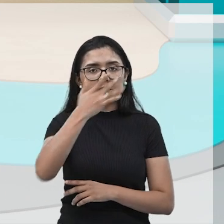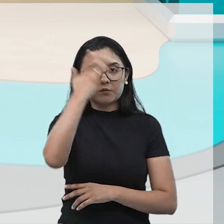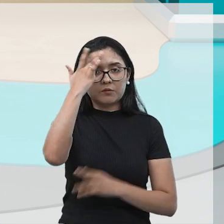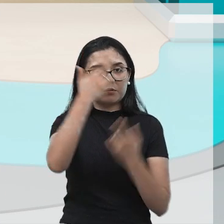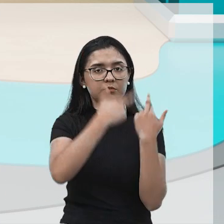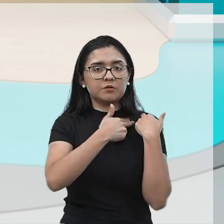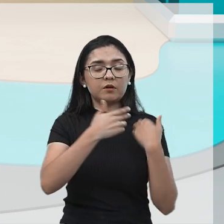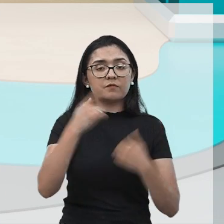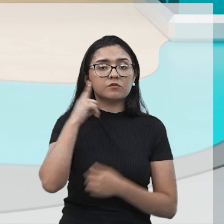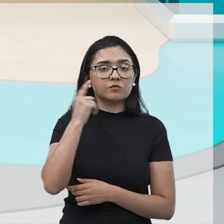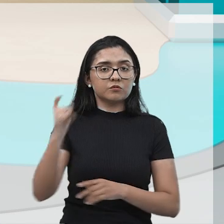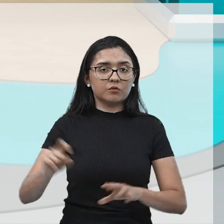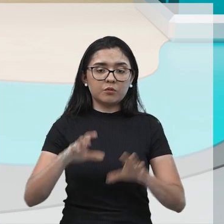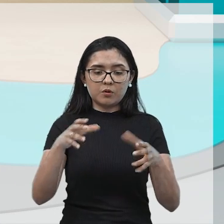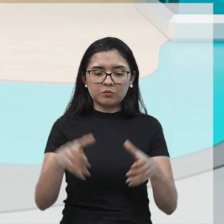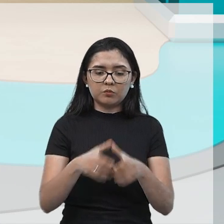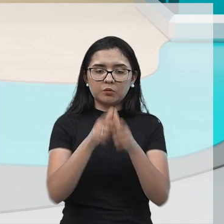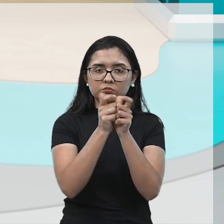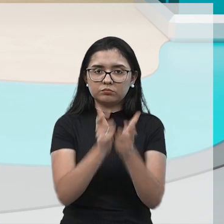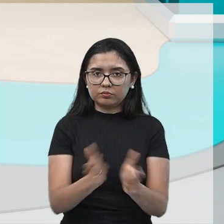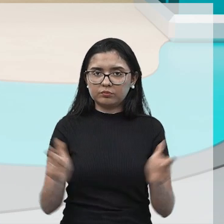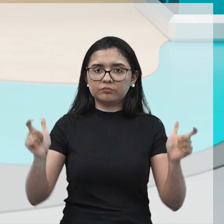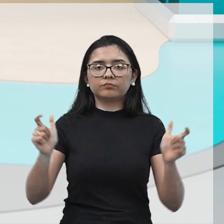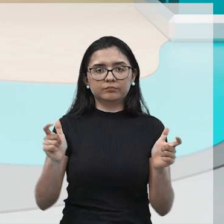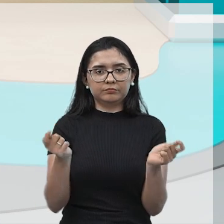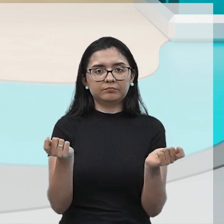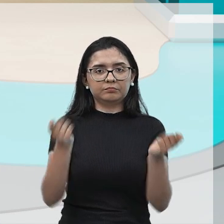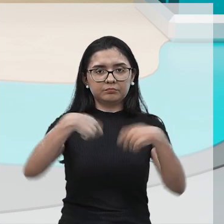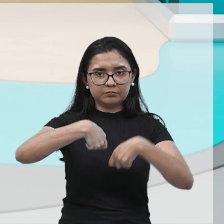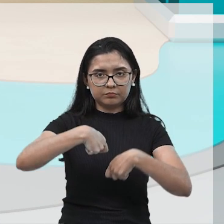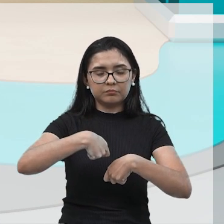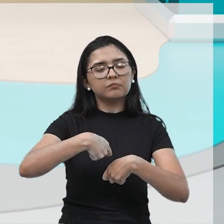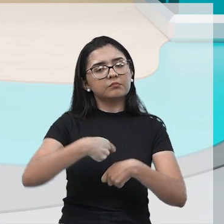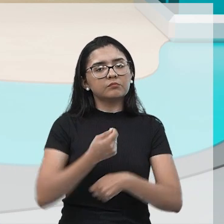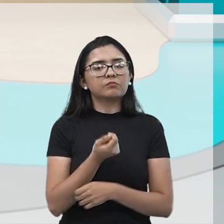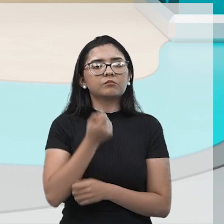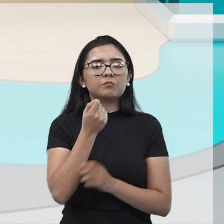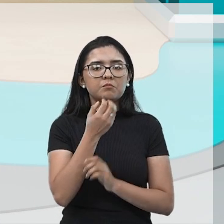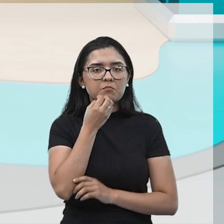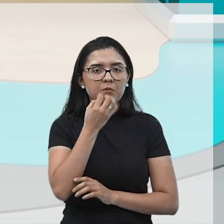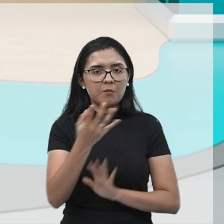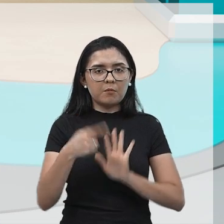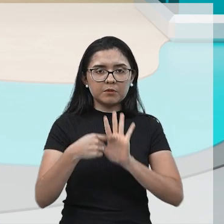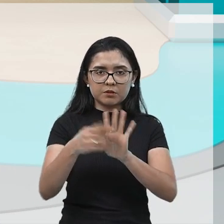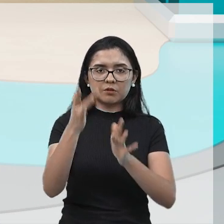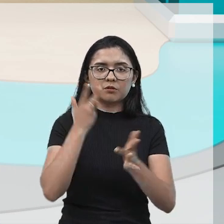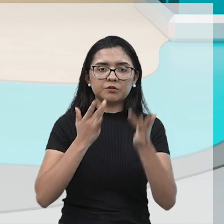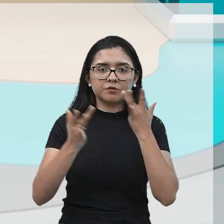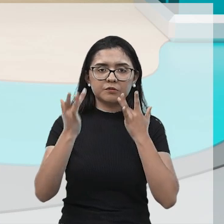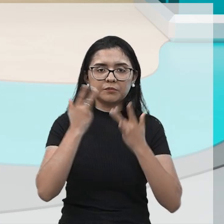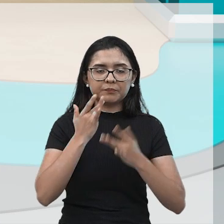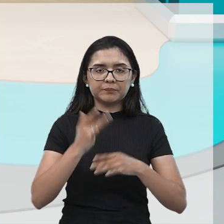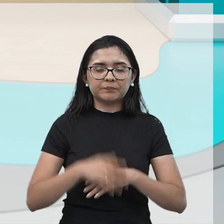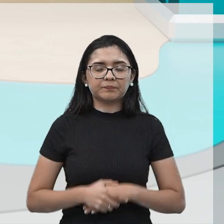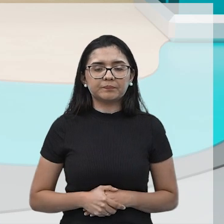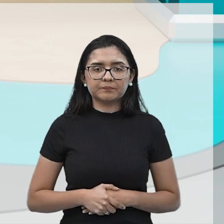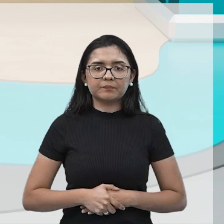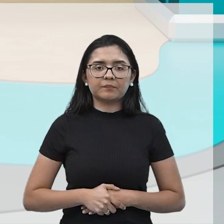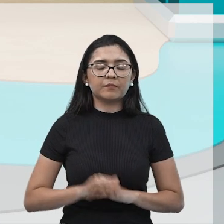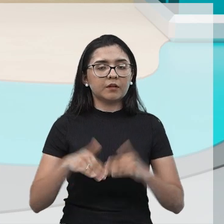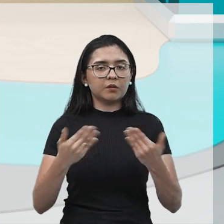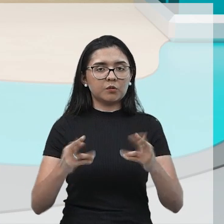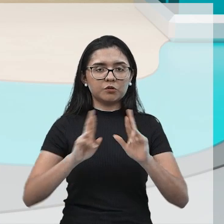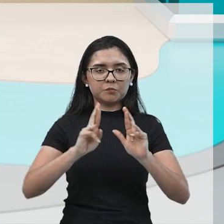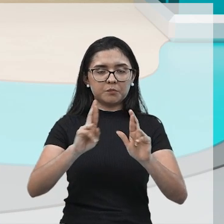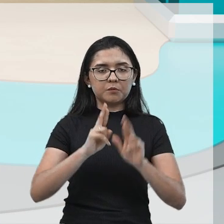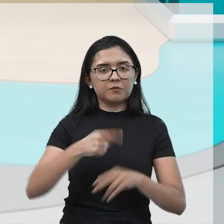uma equipe muito grande para que um bom espetáculo aconteça. Então, espero que